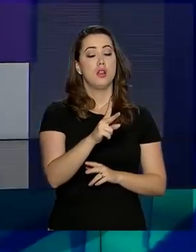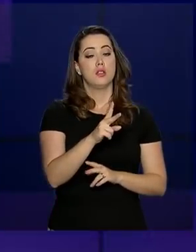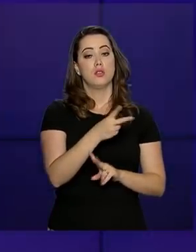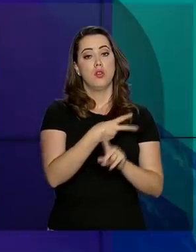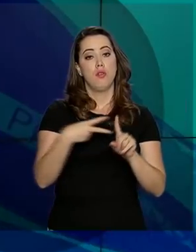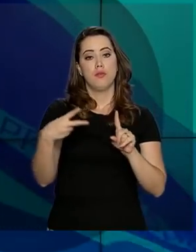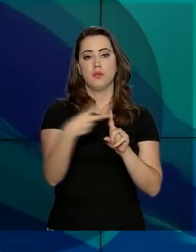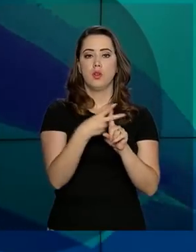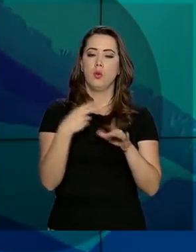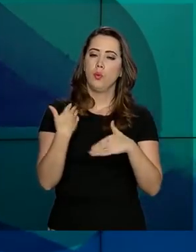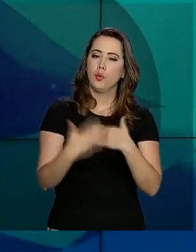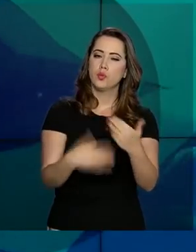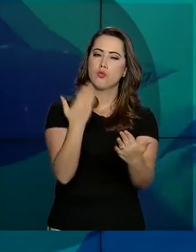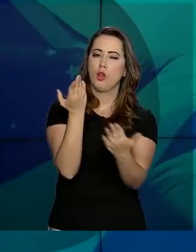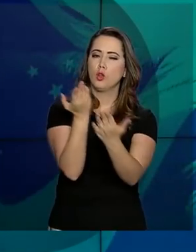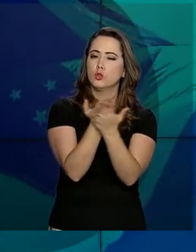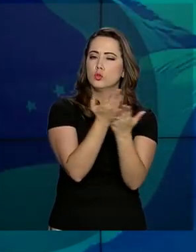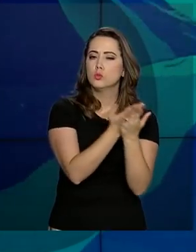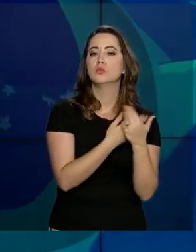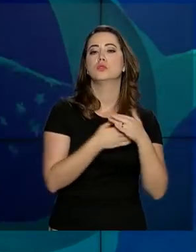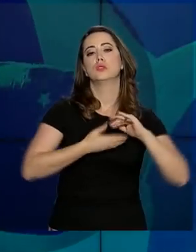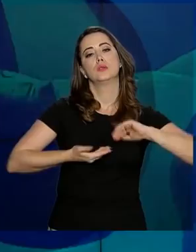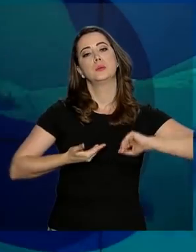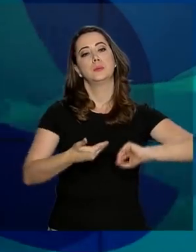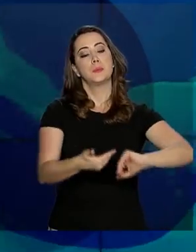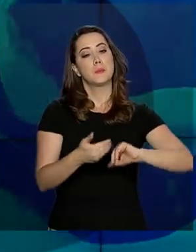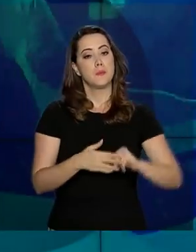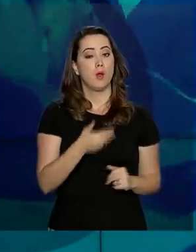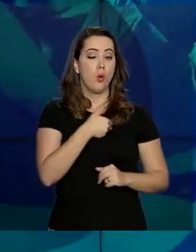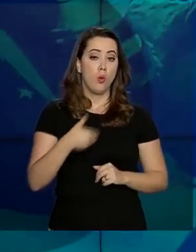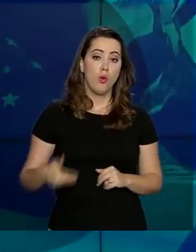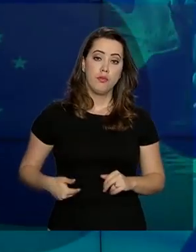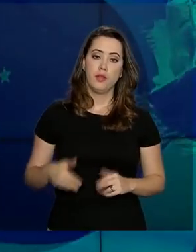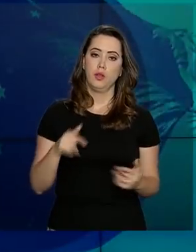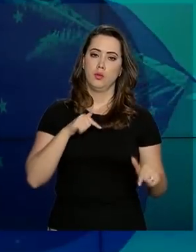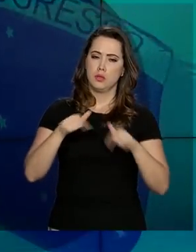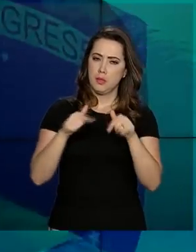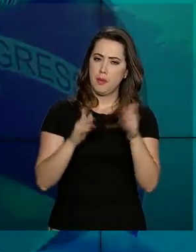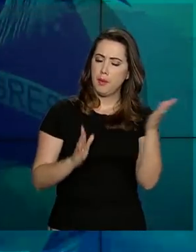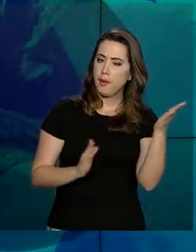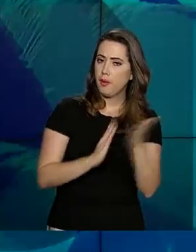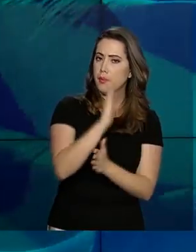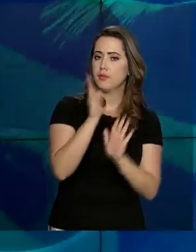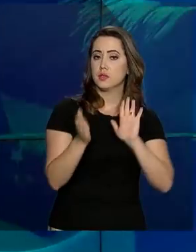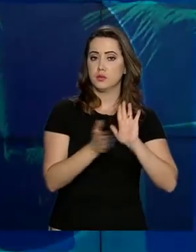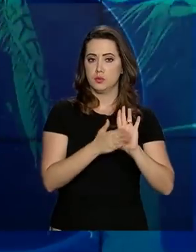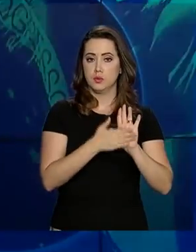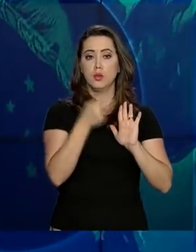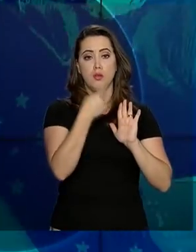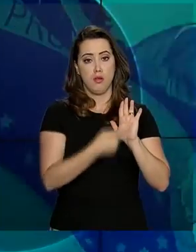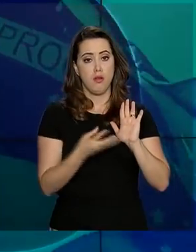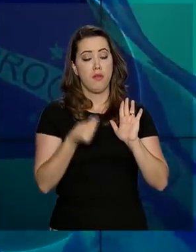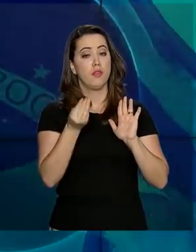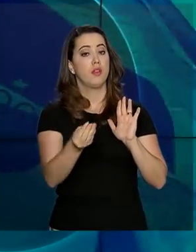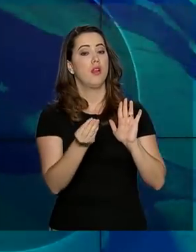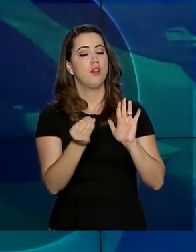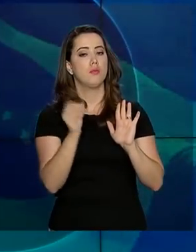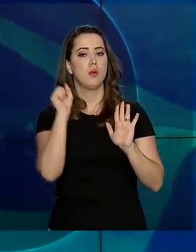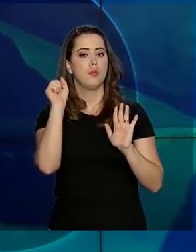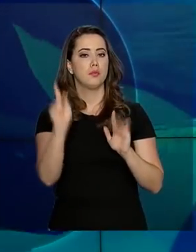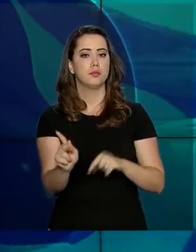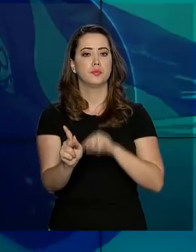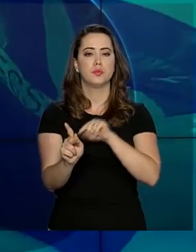Previdência segue em análise no Congresso Nacional. O governo trabalha pela aprovação da proposta, que deve assegurar